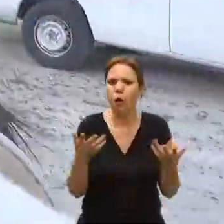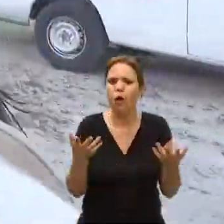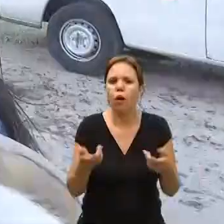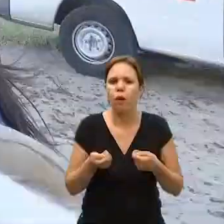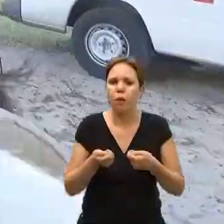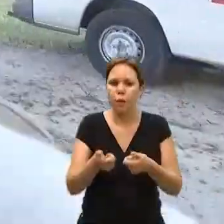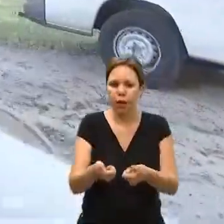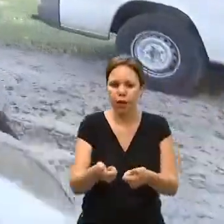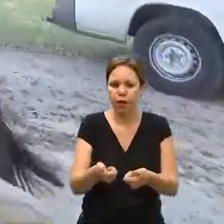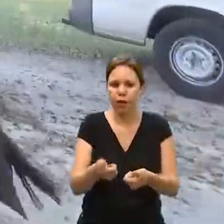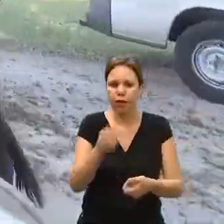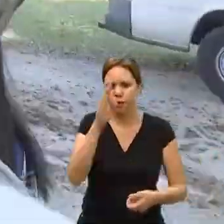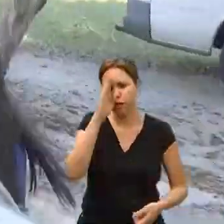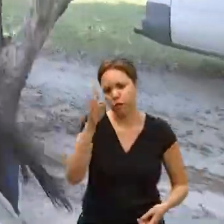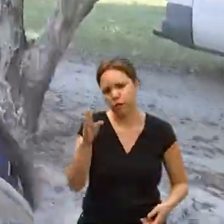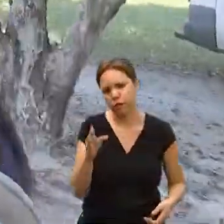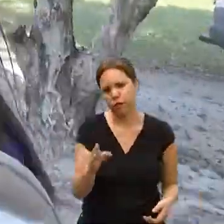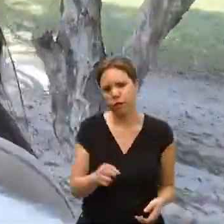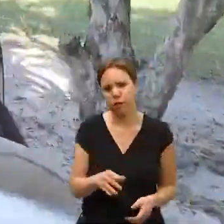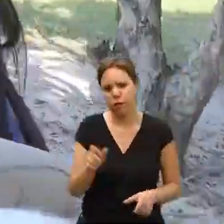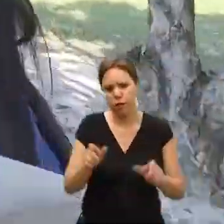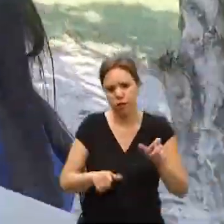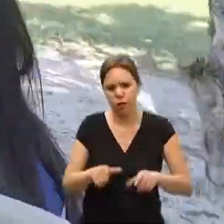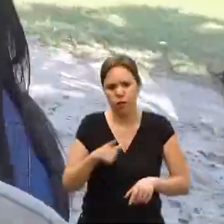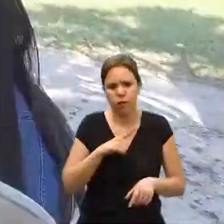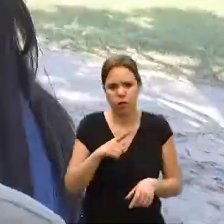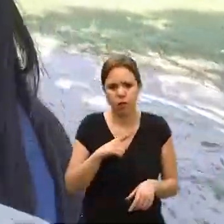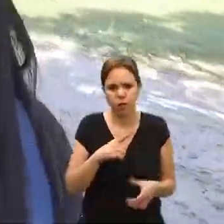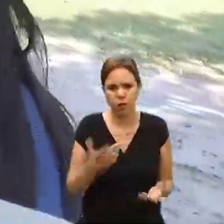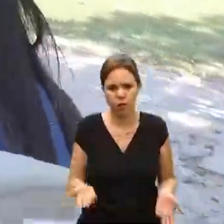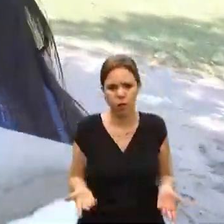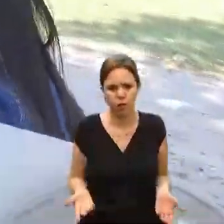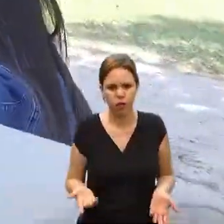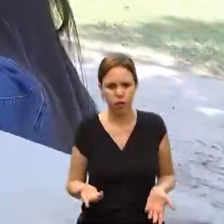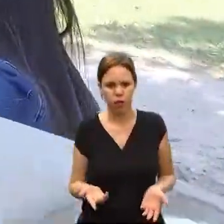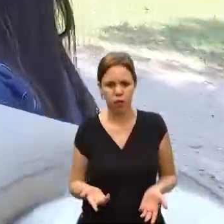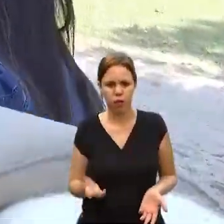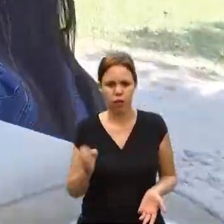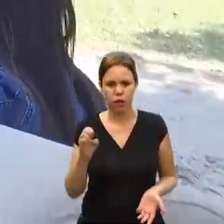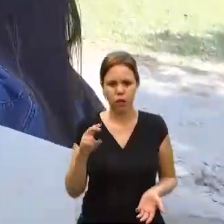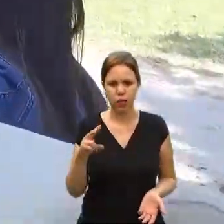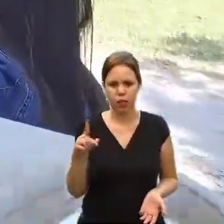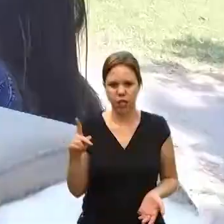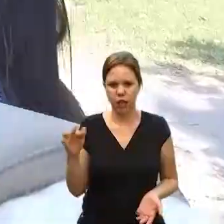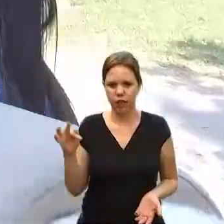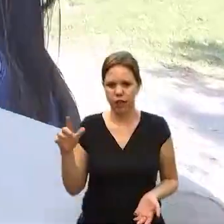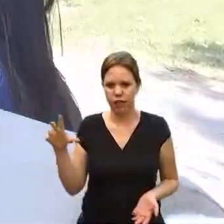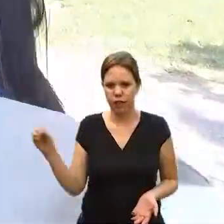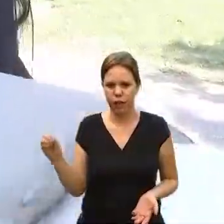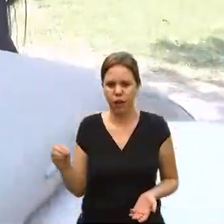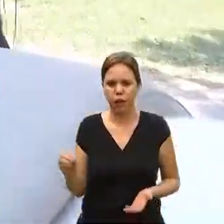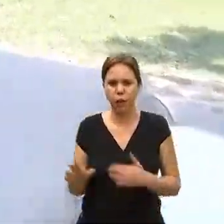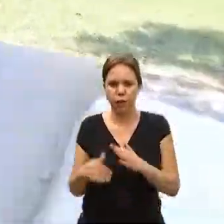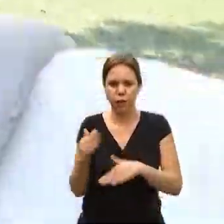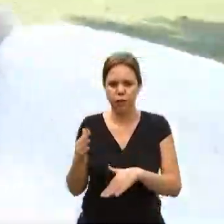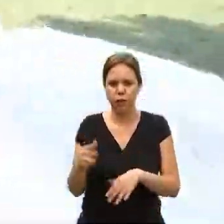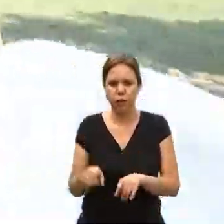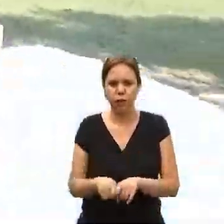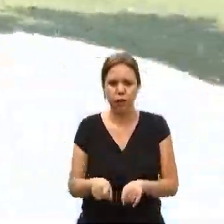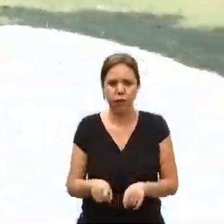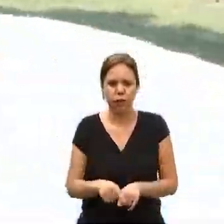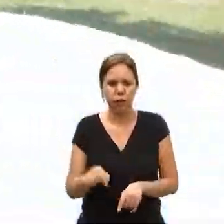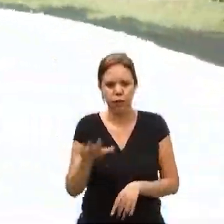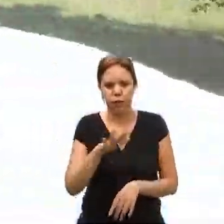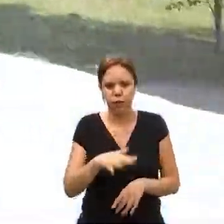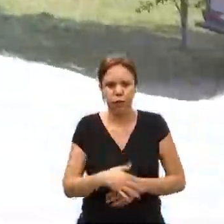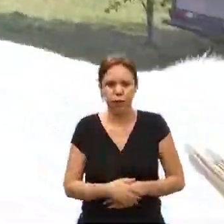esses benefícios, principalmente para aqueles que têm a encefalopatia crônica não progressiva infantil. Não, de